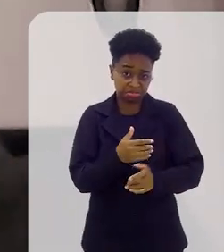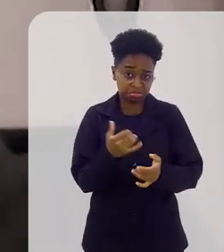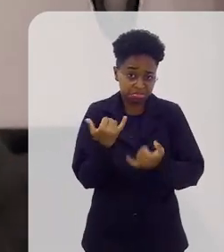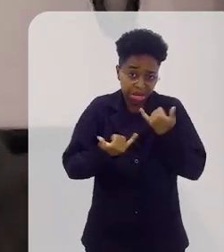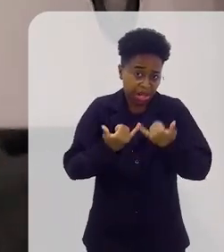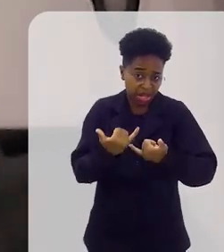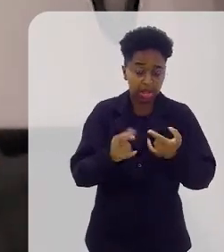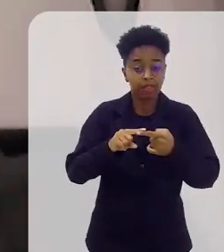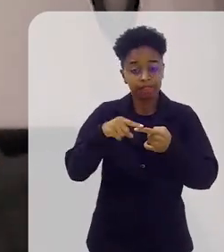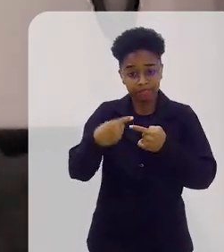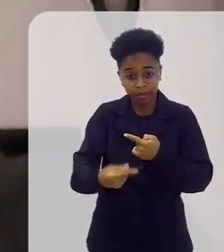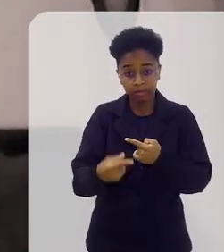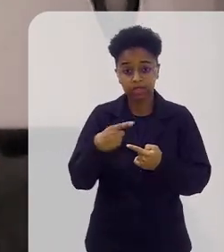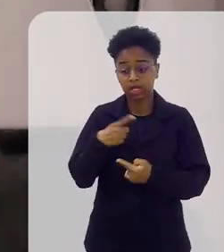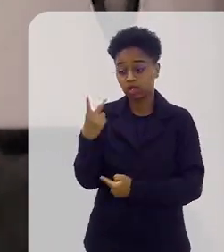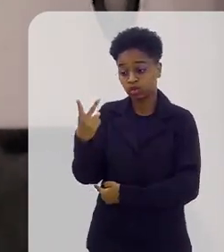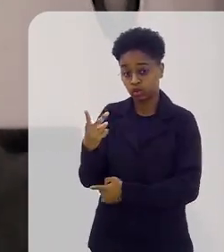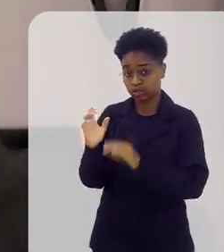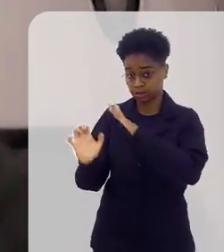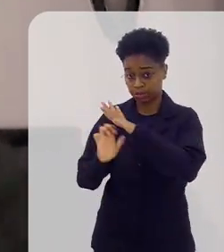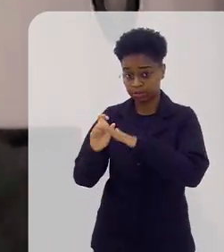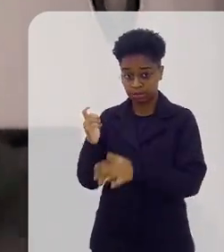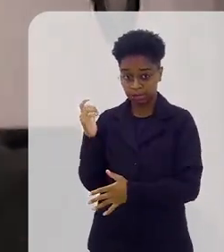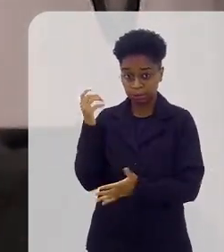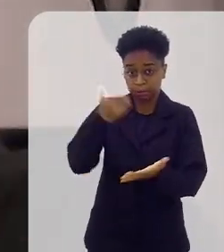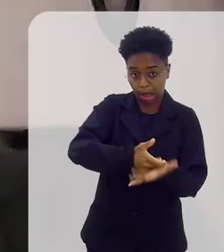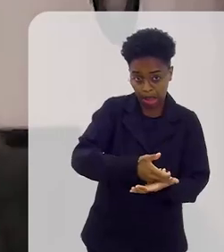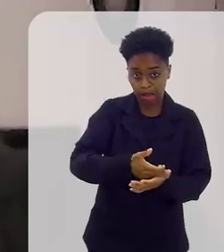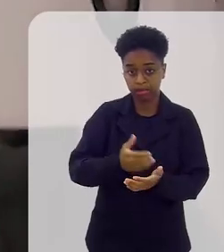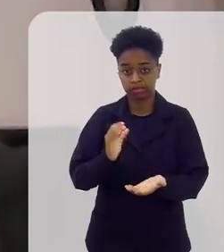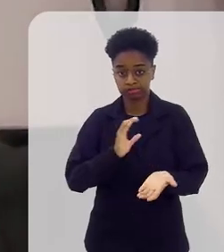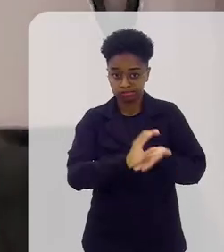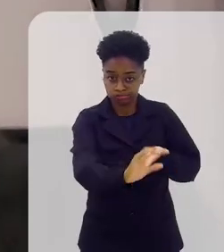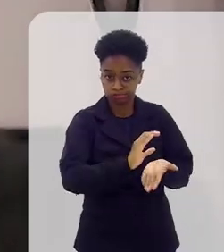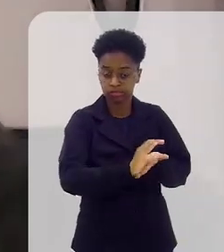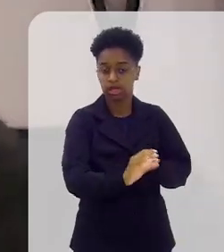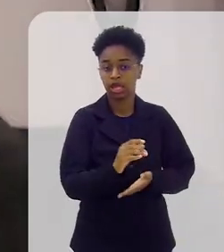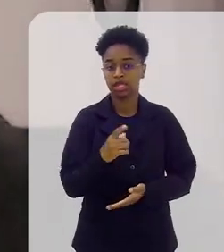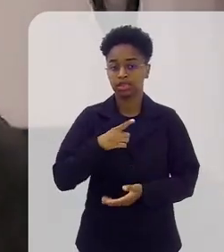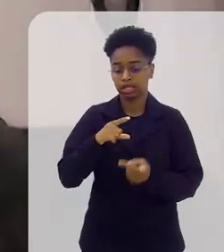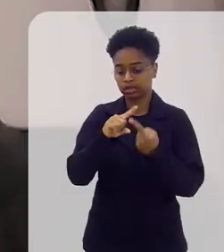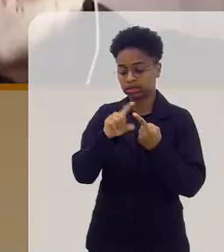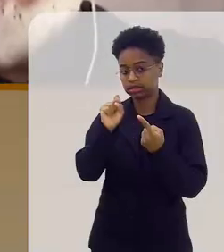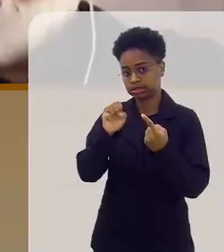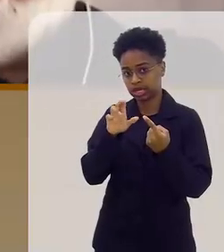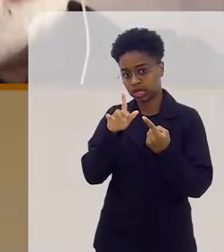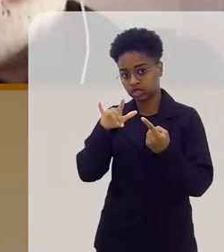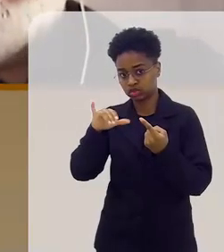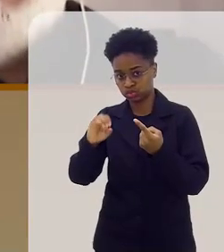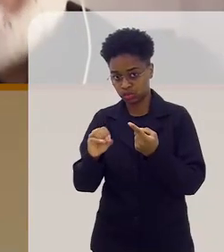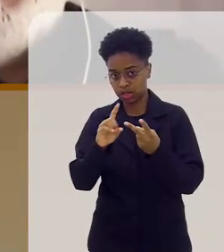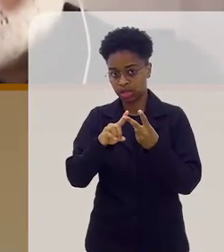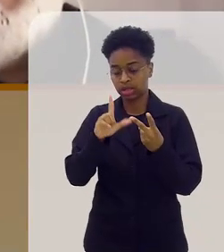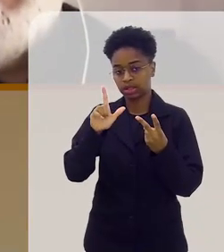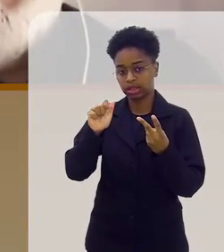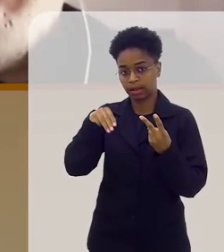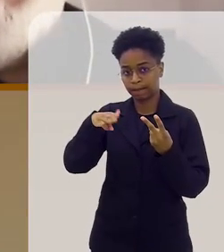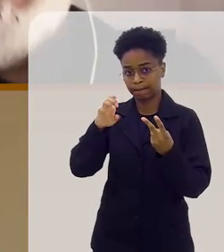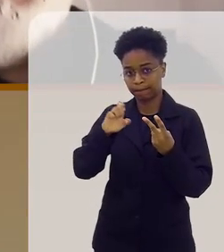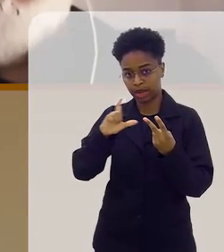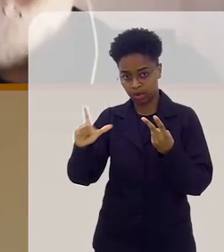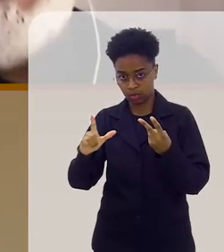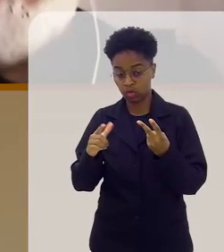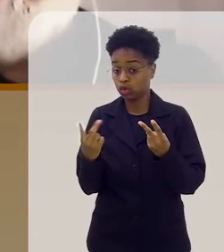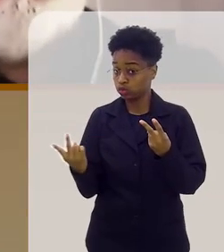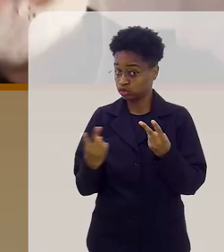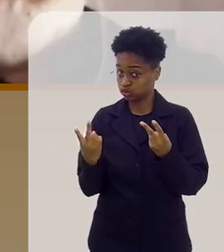esquina, e esse bloco depois foi apadrinhado por dois empresários, isso é importante frisar, chamavam-se Sérgio e Lambel,